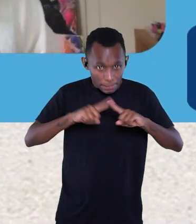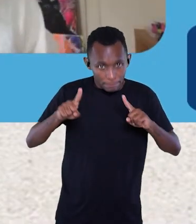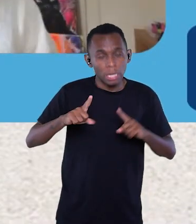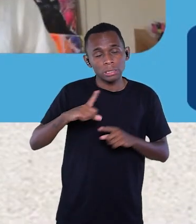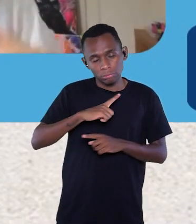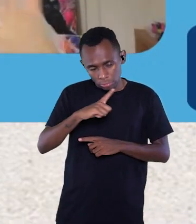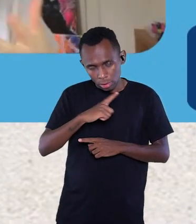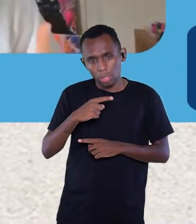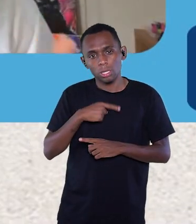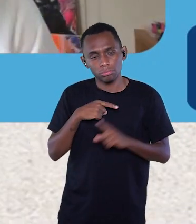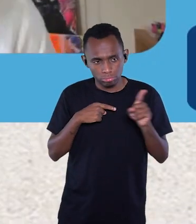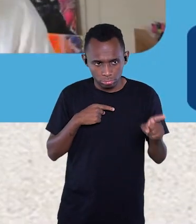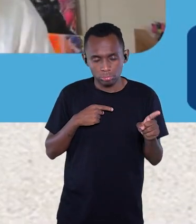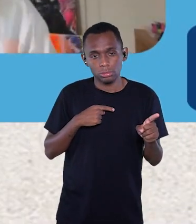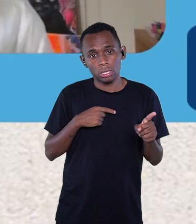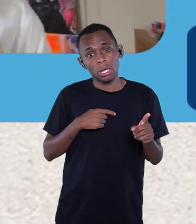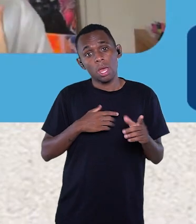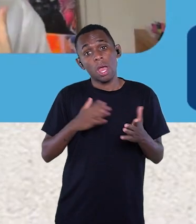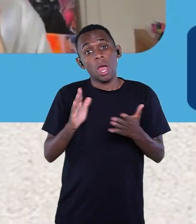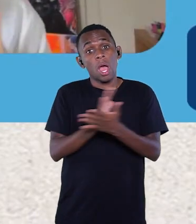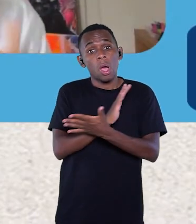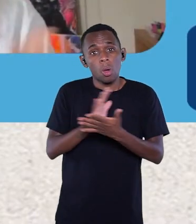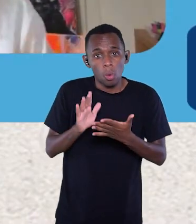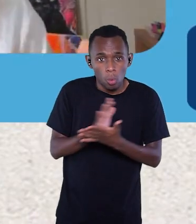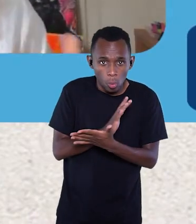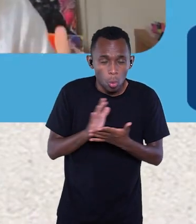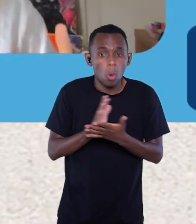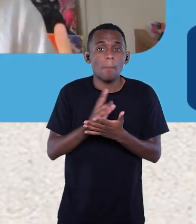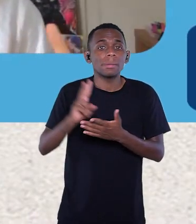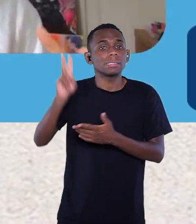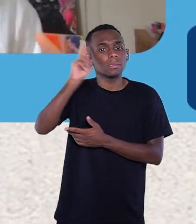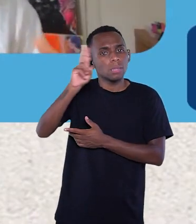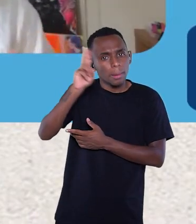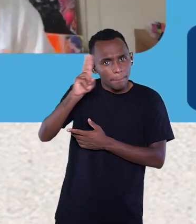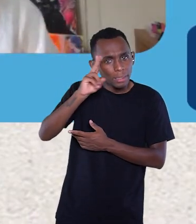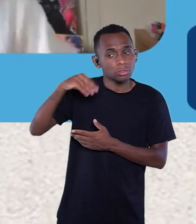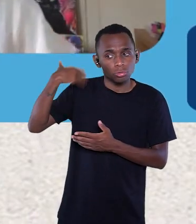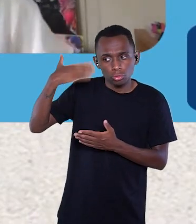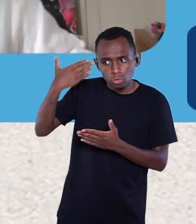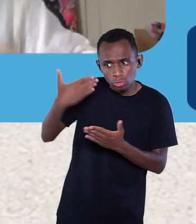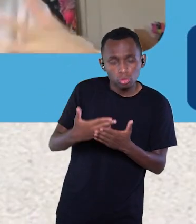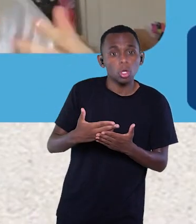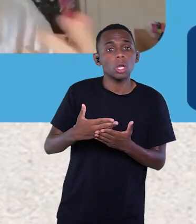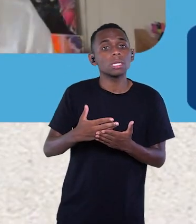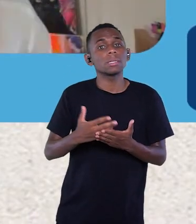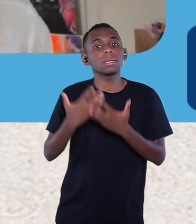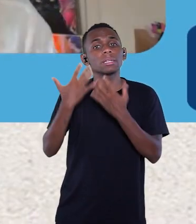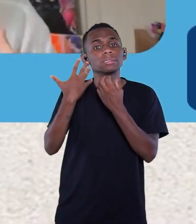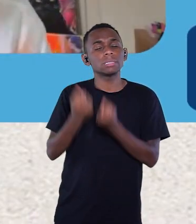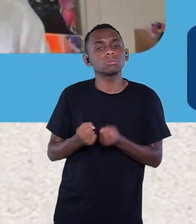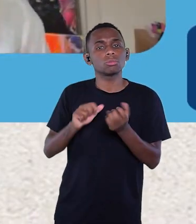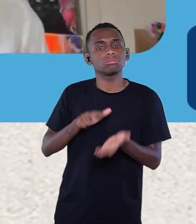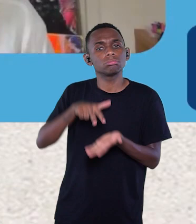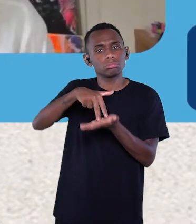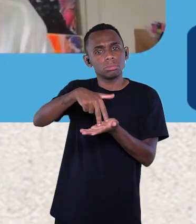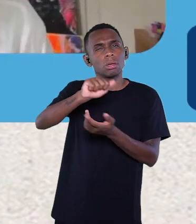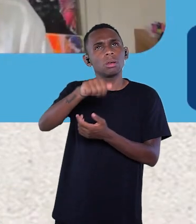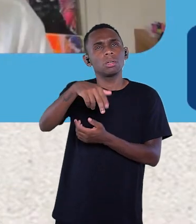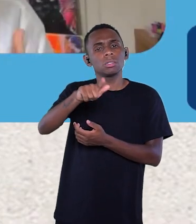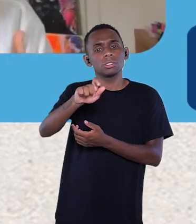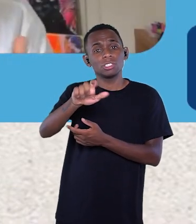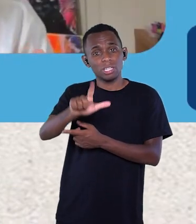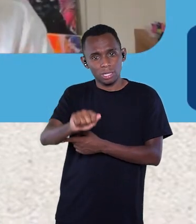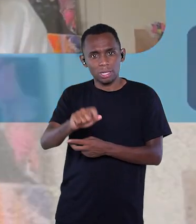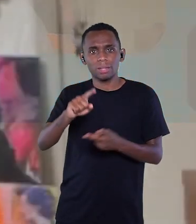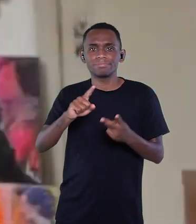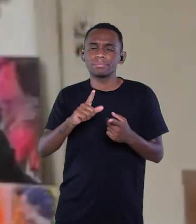Mas existiu essa figura, existiram algumas figuras na nossa história que se assumiram de uma maneira ou de outra, né? Ângela Rorô